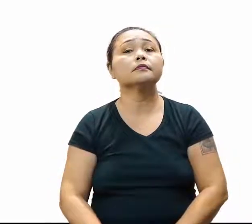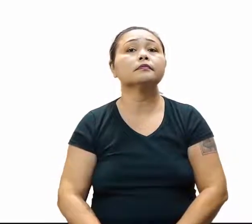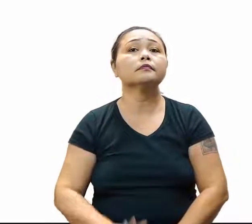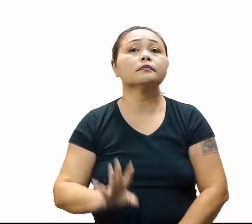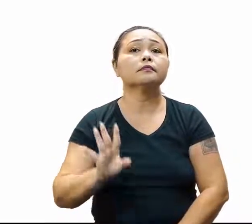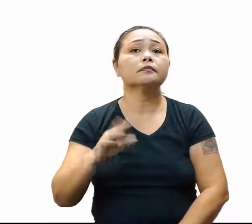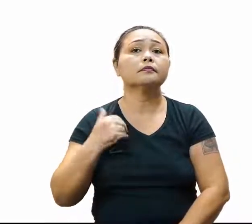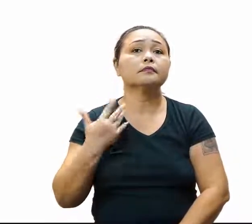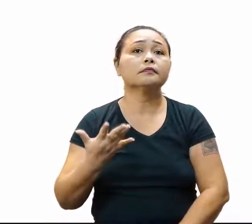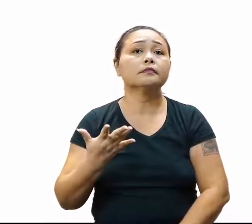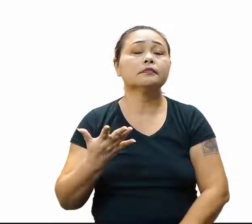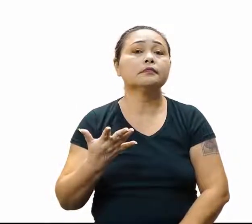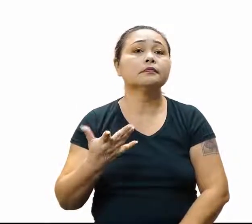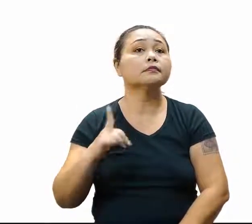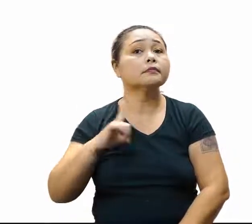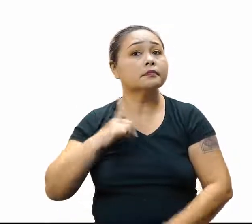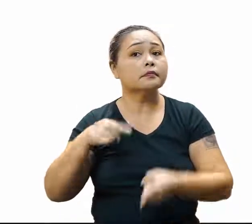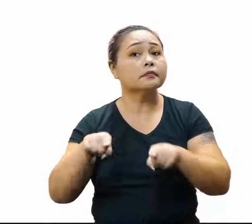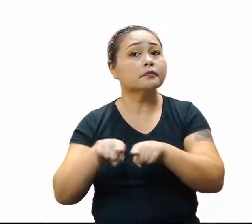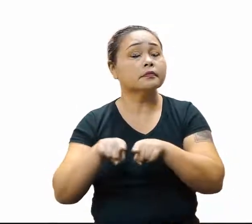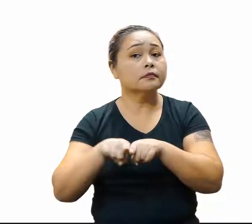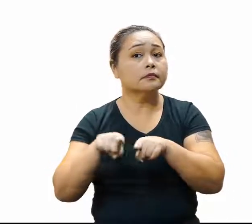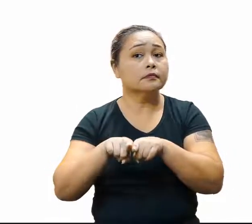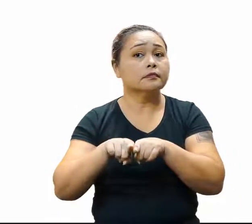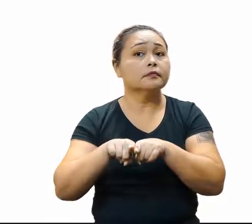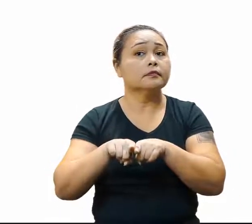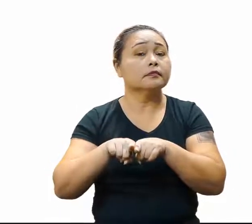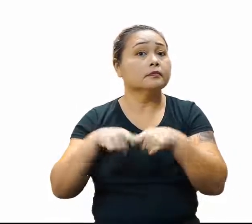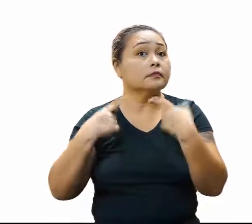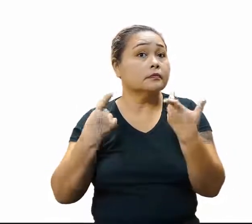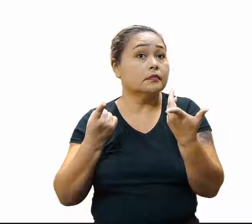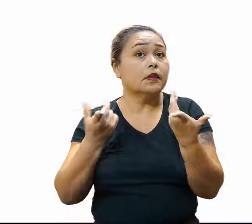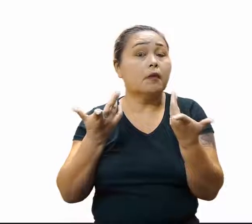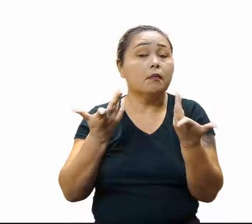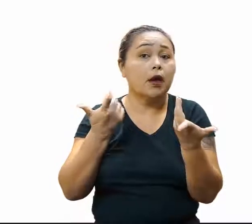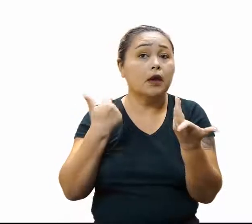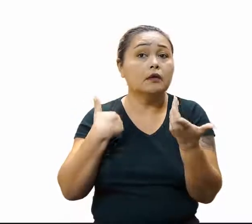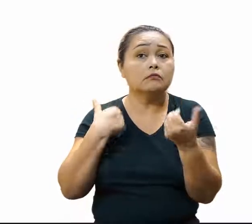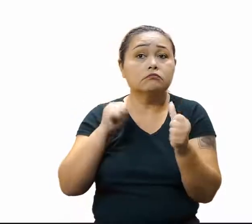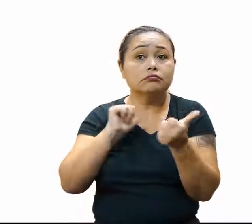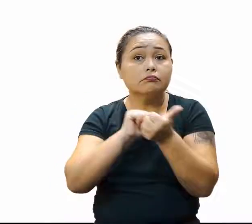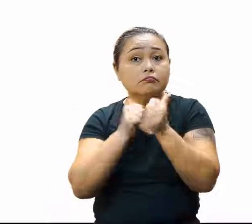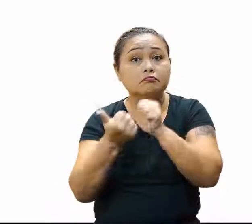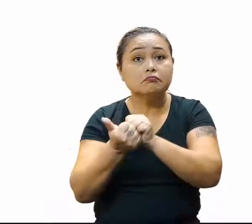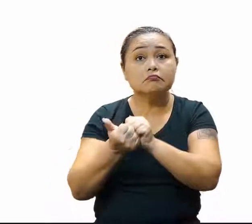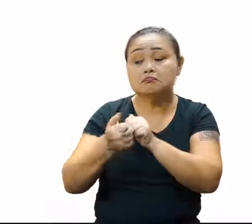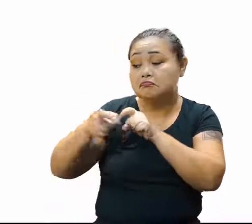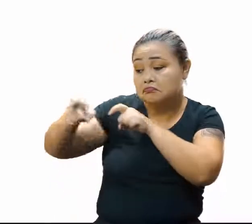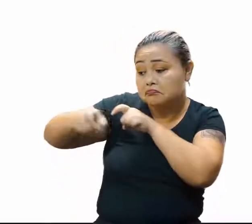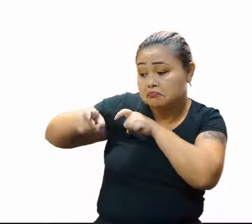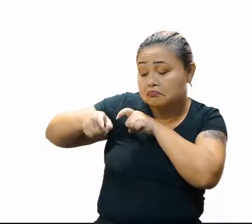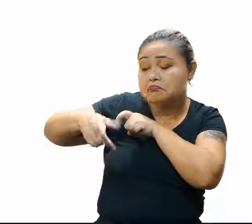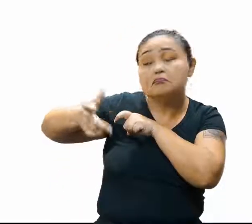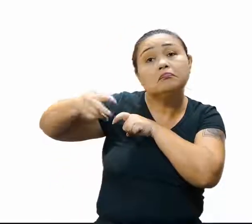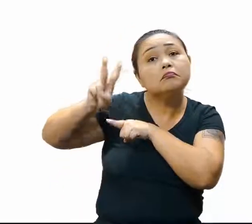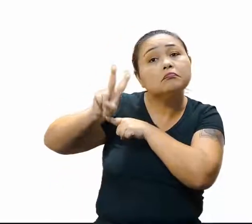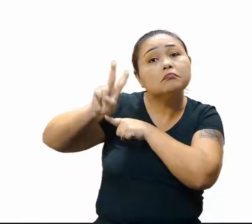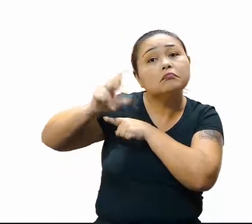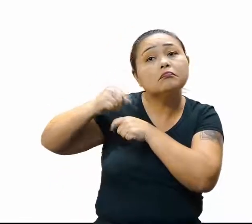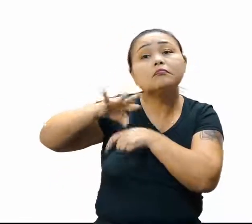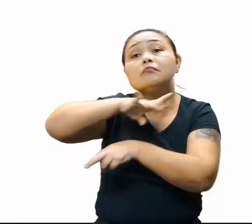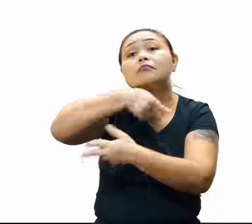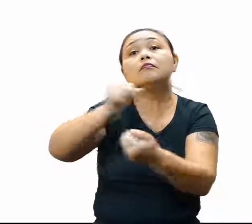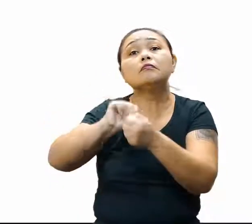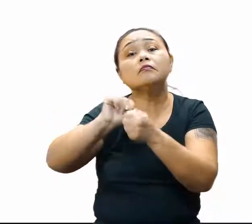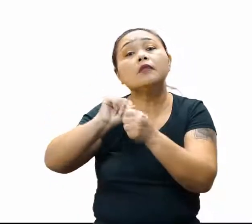Inclusive, tentando adotar uma prática agropastoril. Essa prática, ela seria voltada